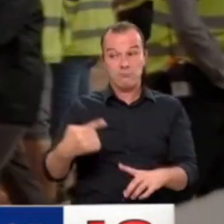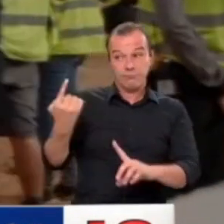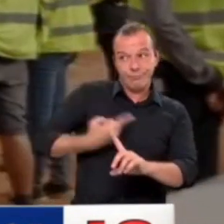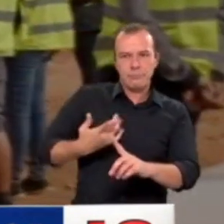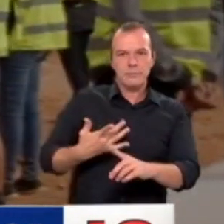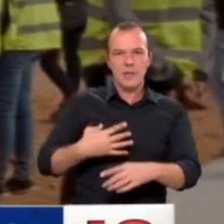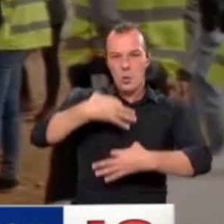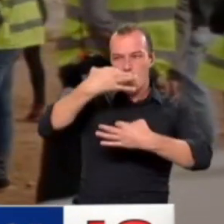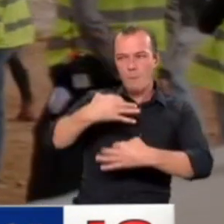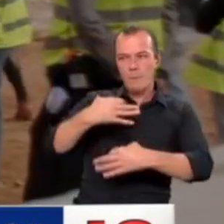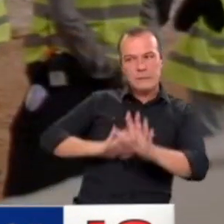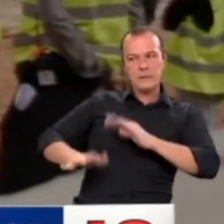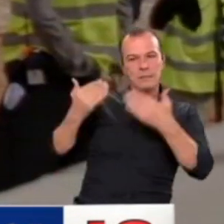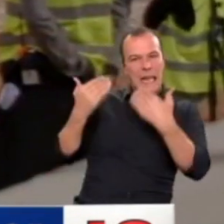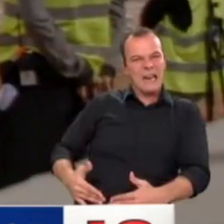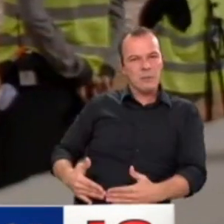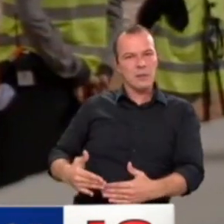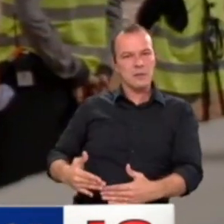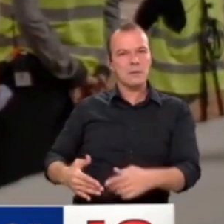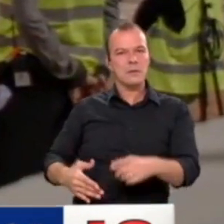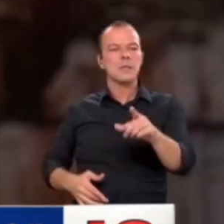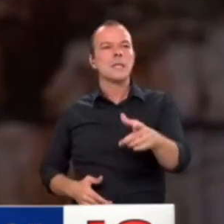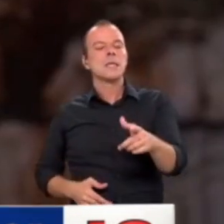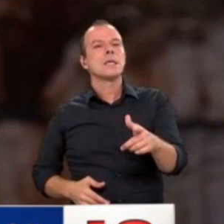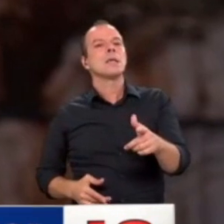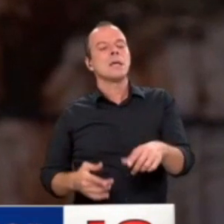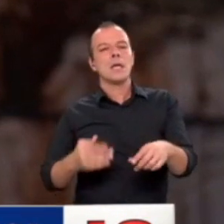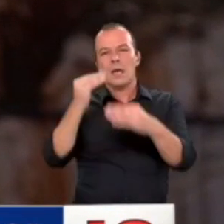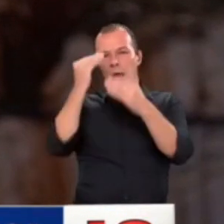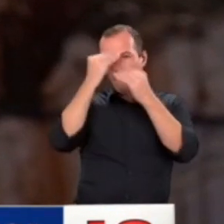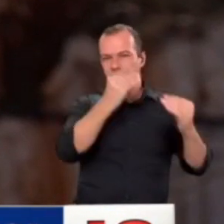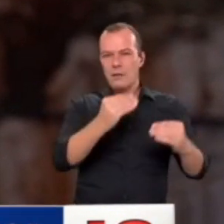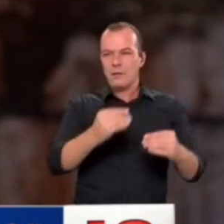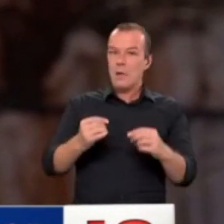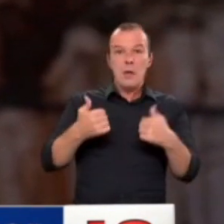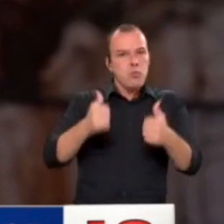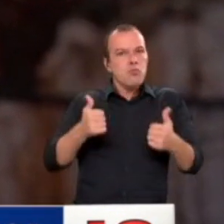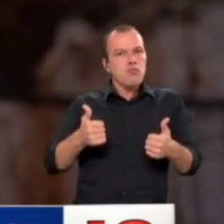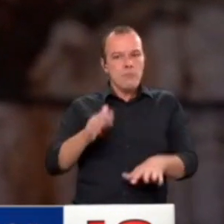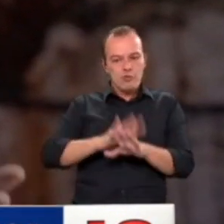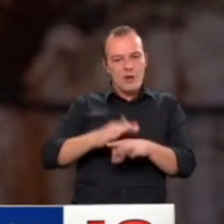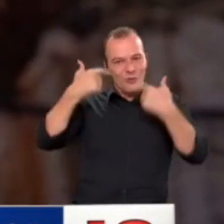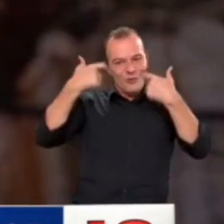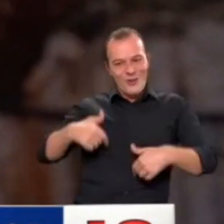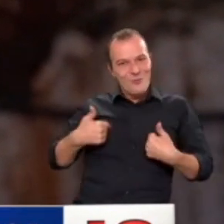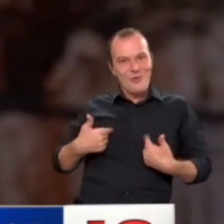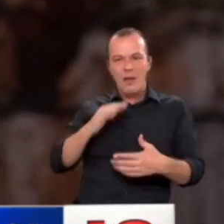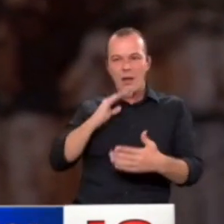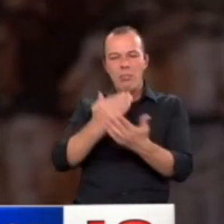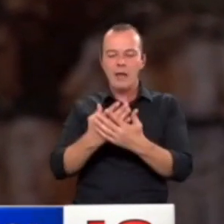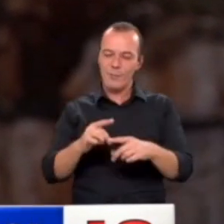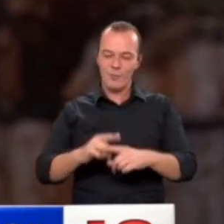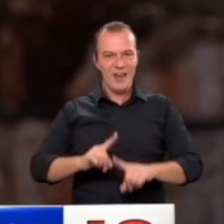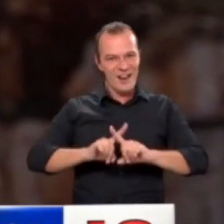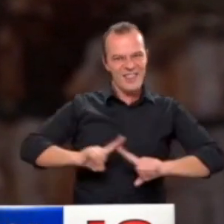a ter comportamentos limite e, portanto, isso como personagem é muito atrativo para um ator como eu, porque me permite brincar com os contrastes